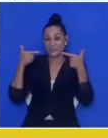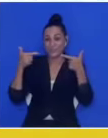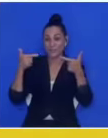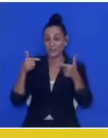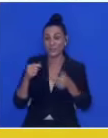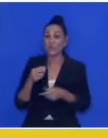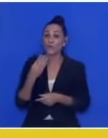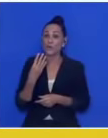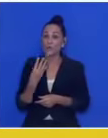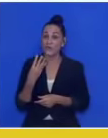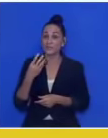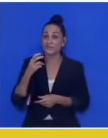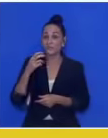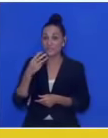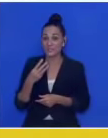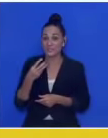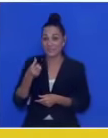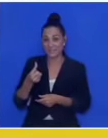do concurso